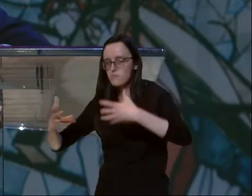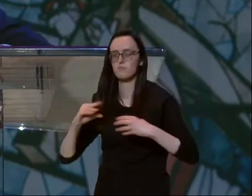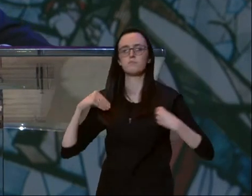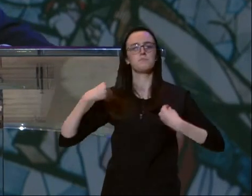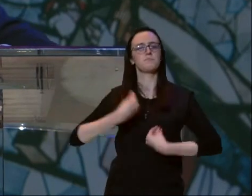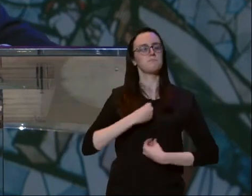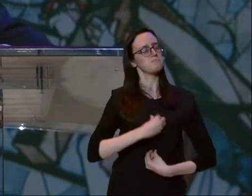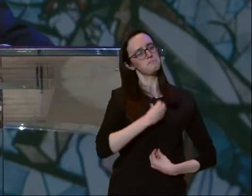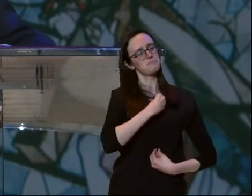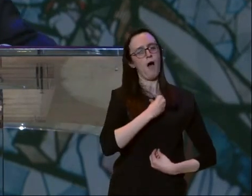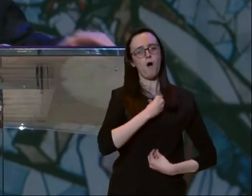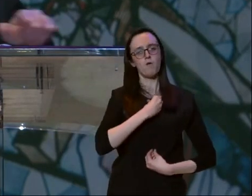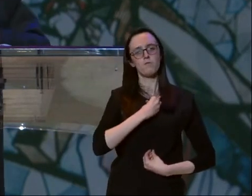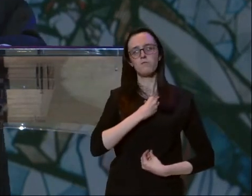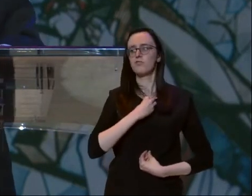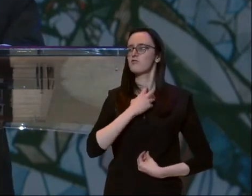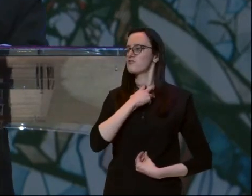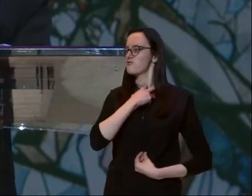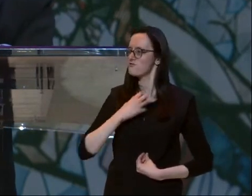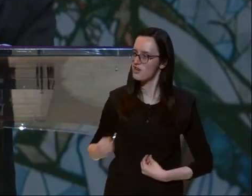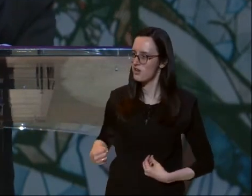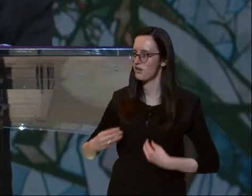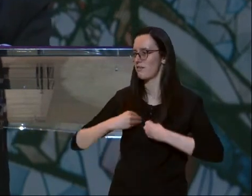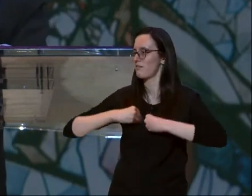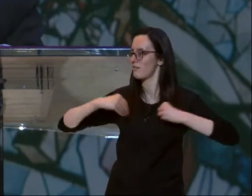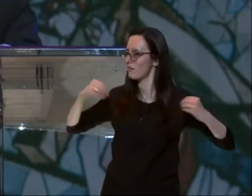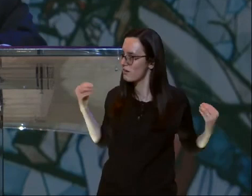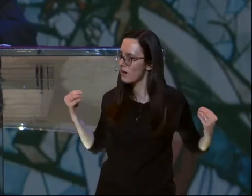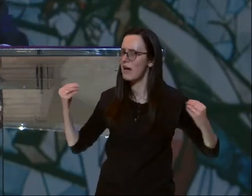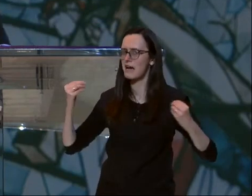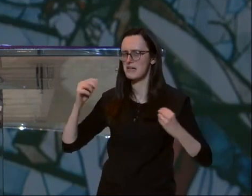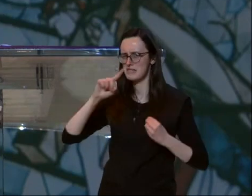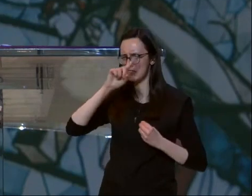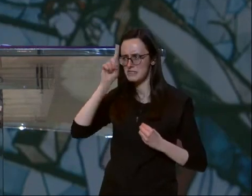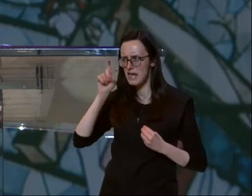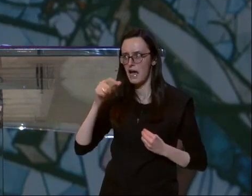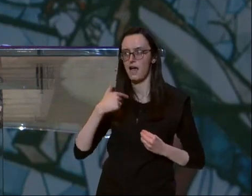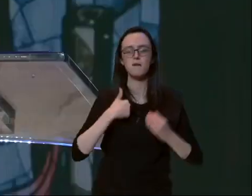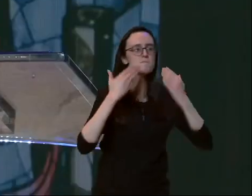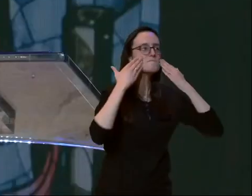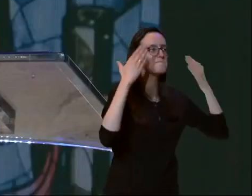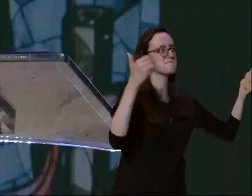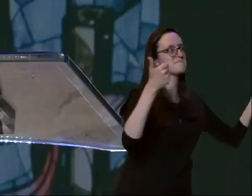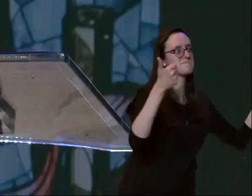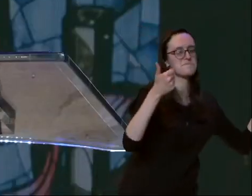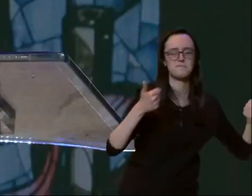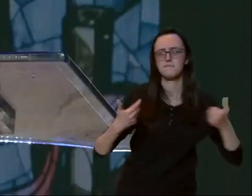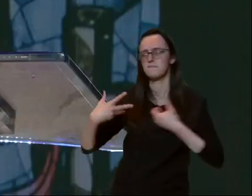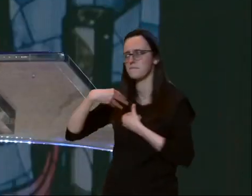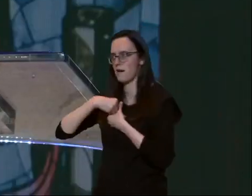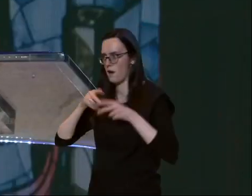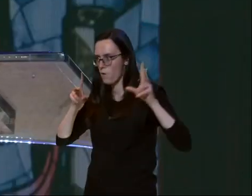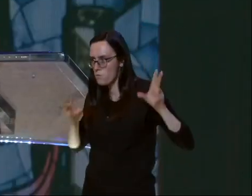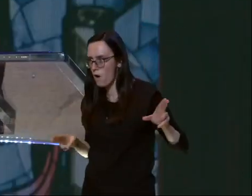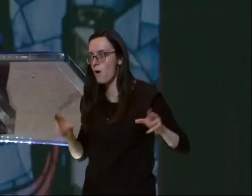da aparência, quando eu tiro o uniforme da